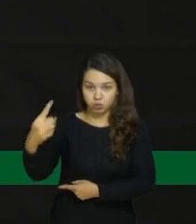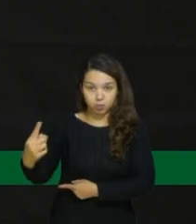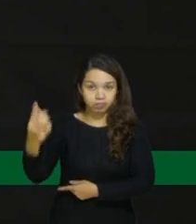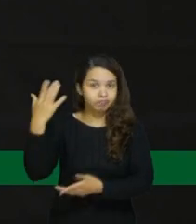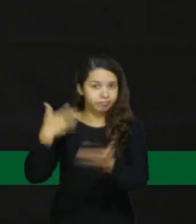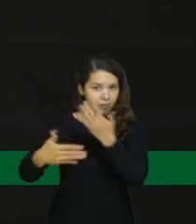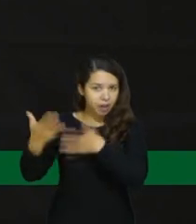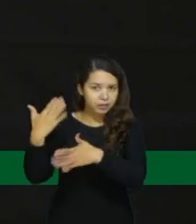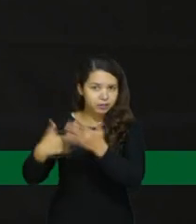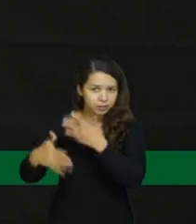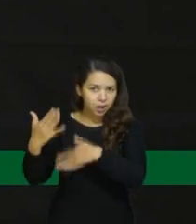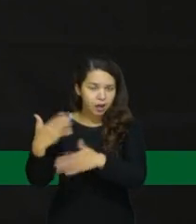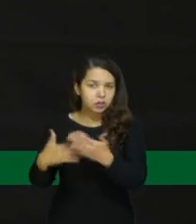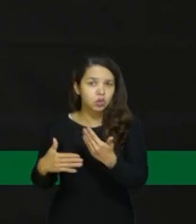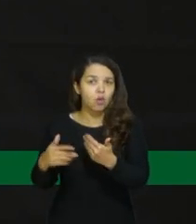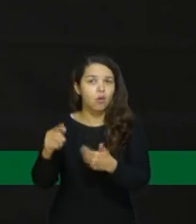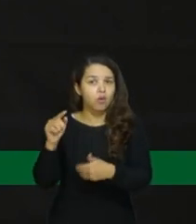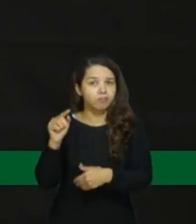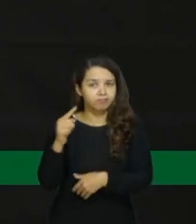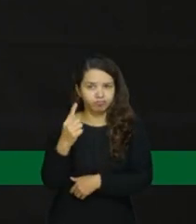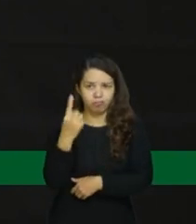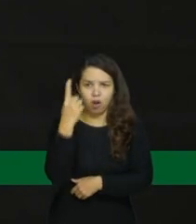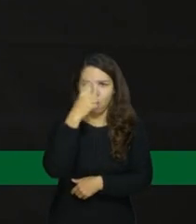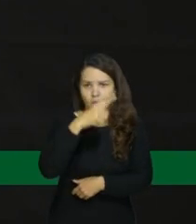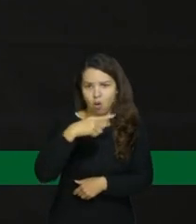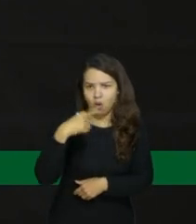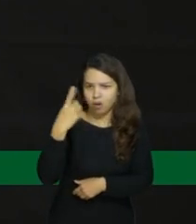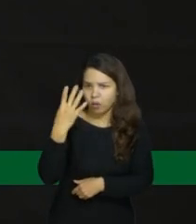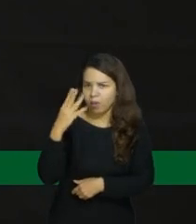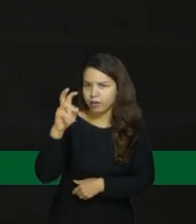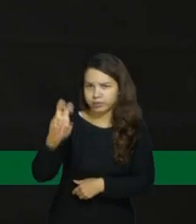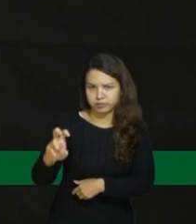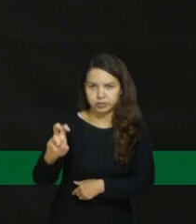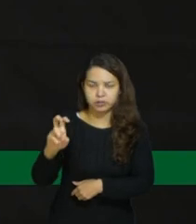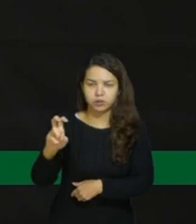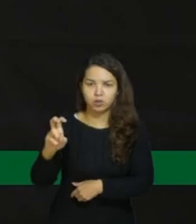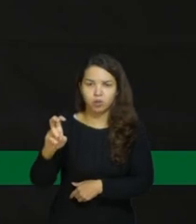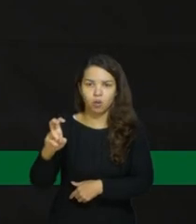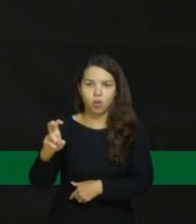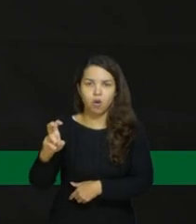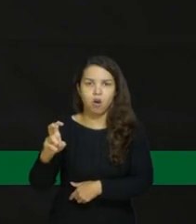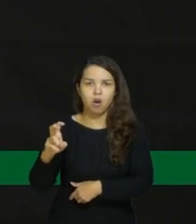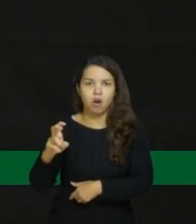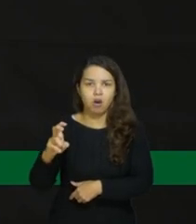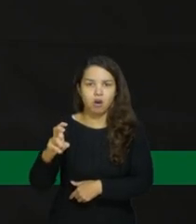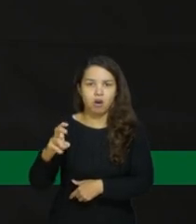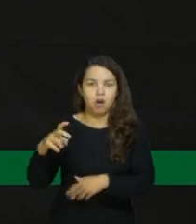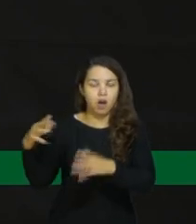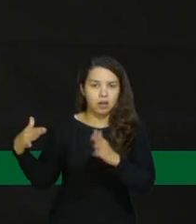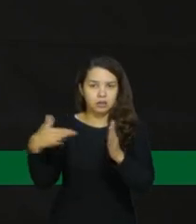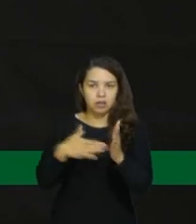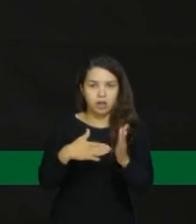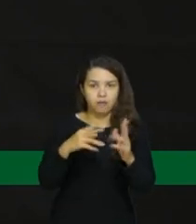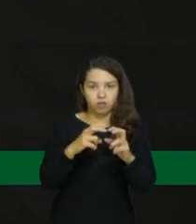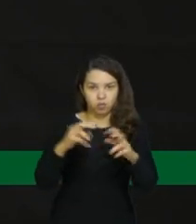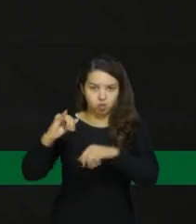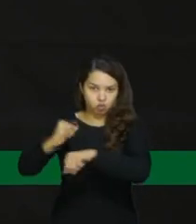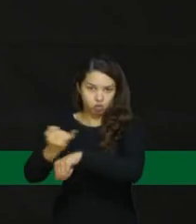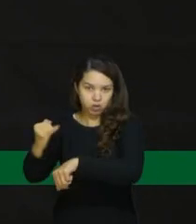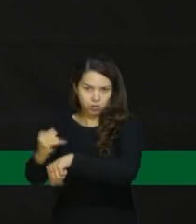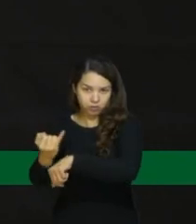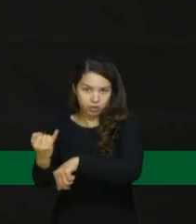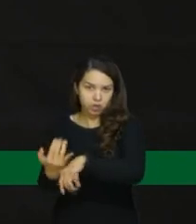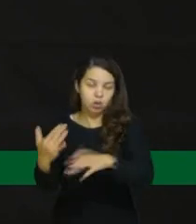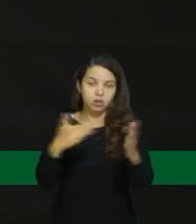Antigamente, você fazia 1h45, tranquilo, sem correr muito, até Florianópolis, Joinville, até